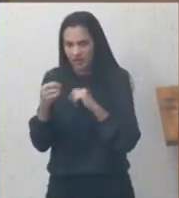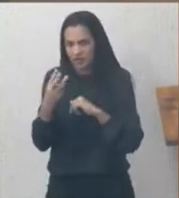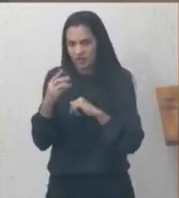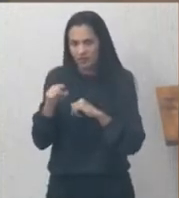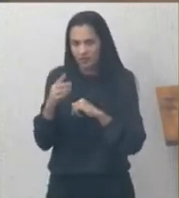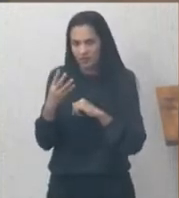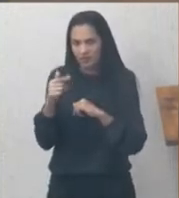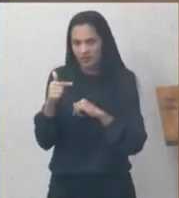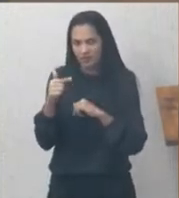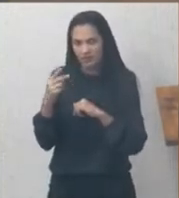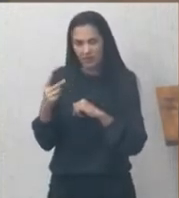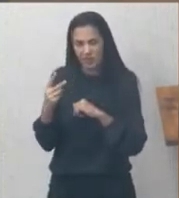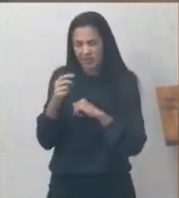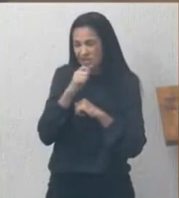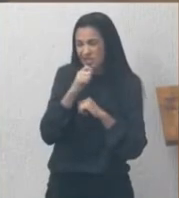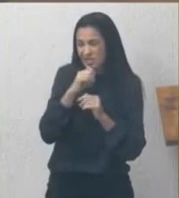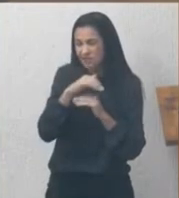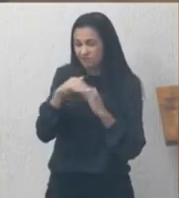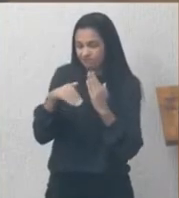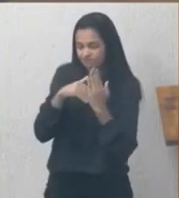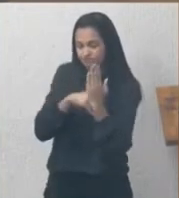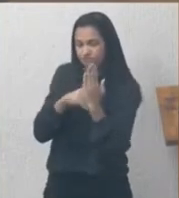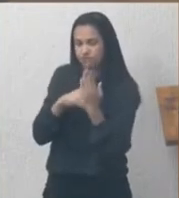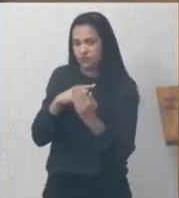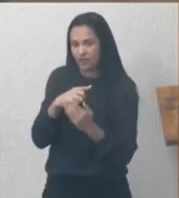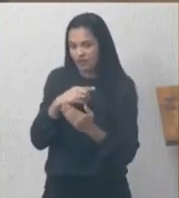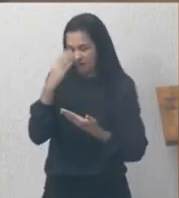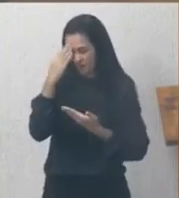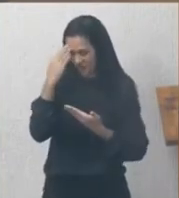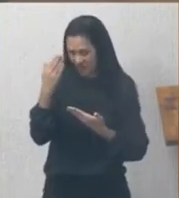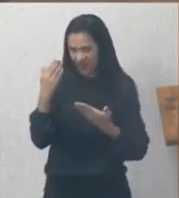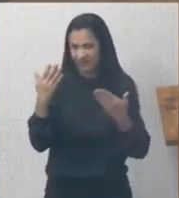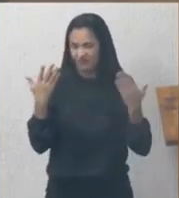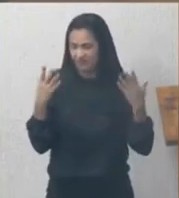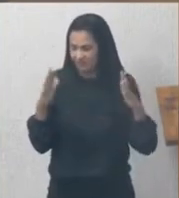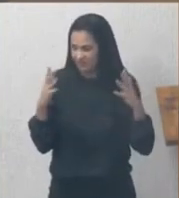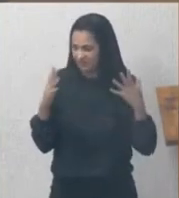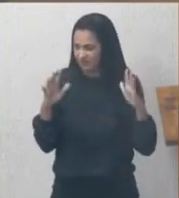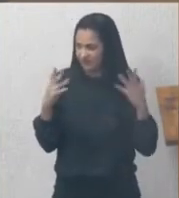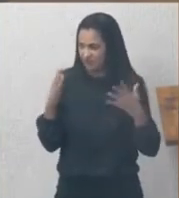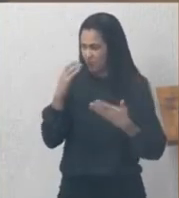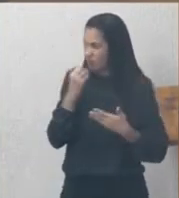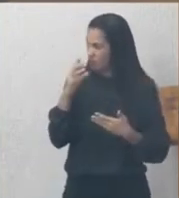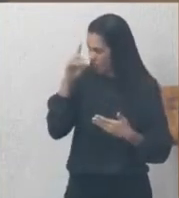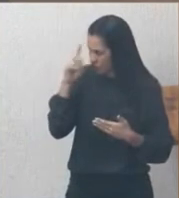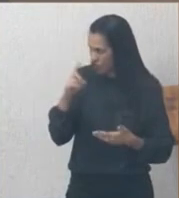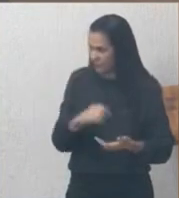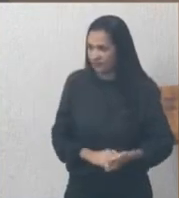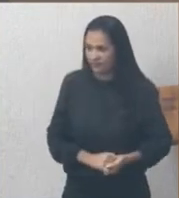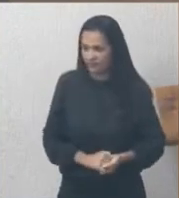que ficou algumas coisas na sombra que isso é de extrema importância pra gente tá OK muito obrigado uma bom um bom dia para